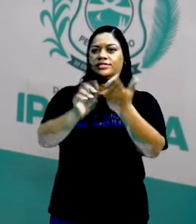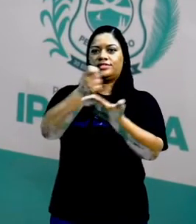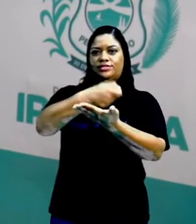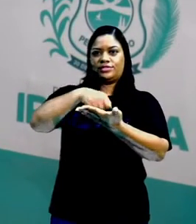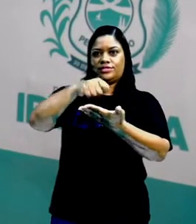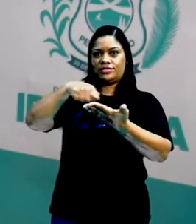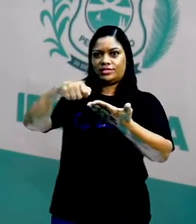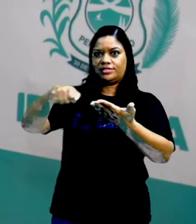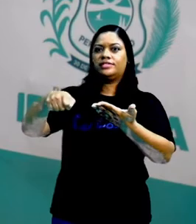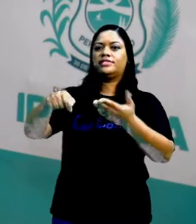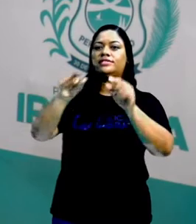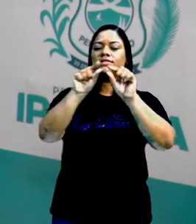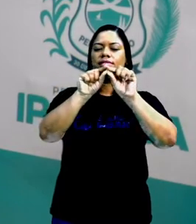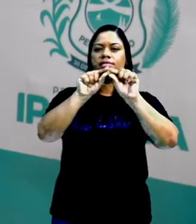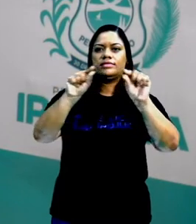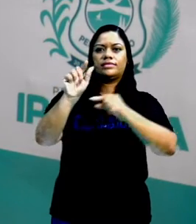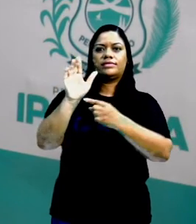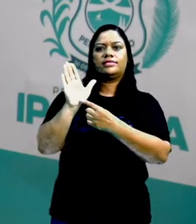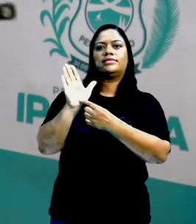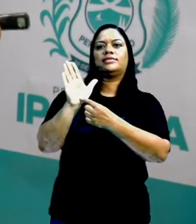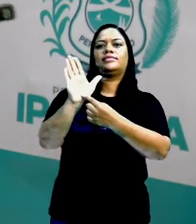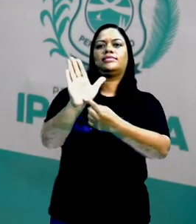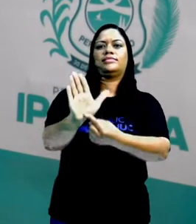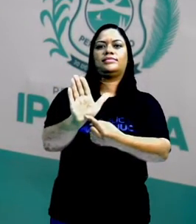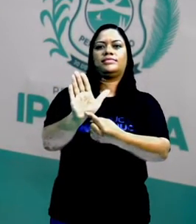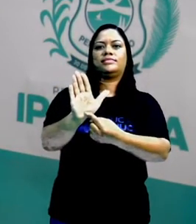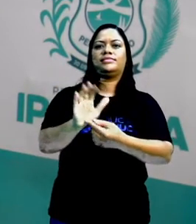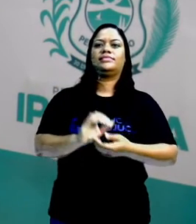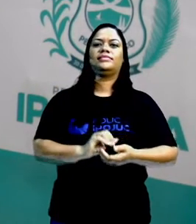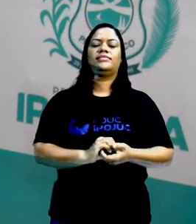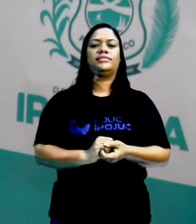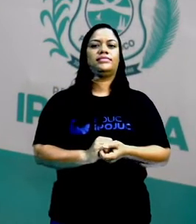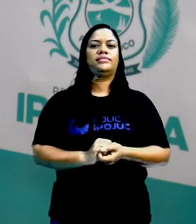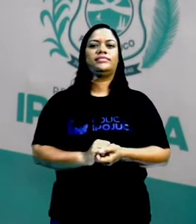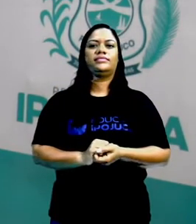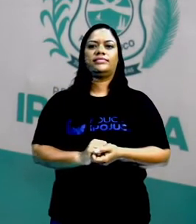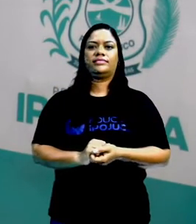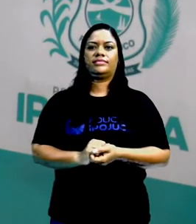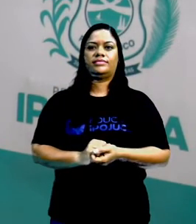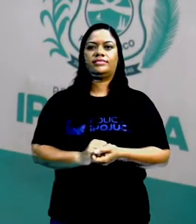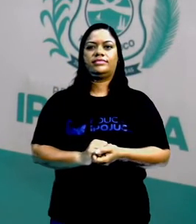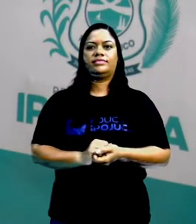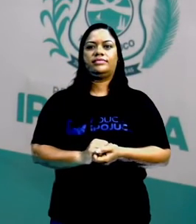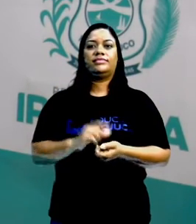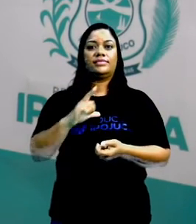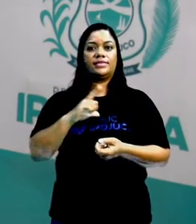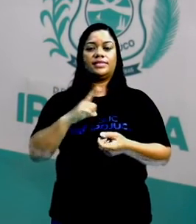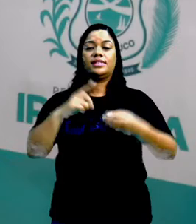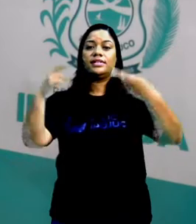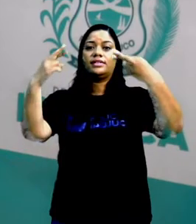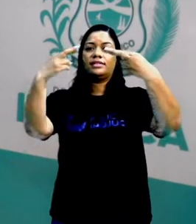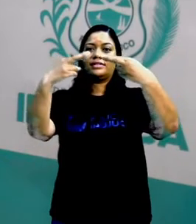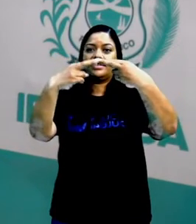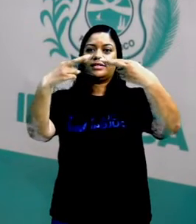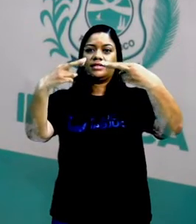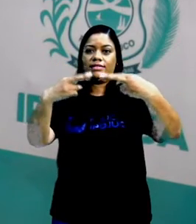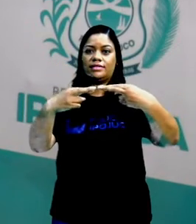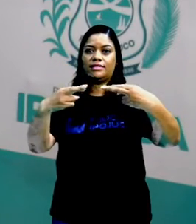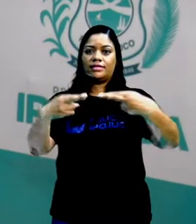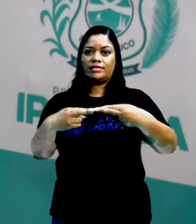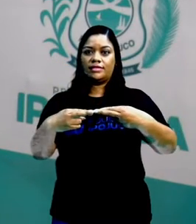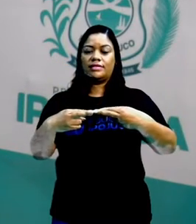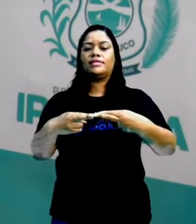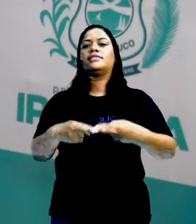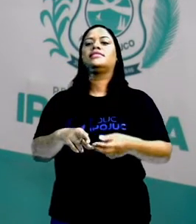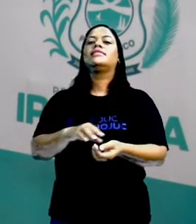escritos em versos, eles apresentam, nem todos, né, mas uma boa parte, rimas, eles